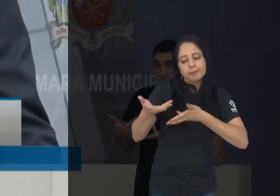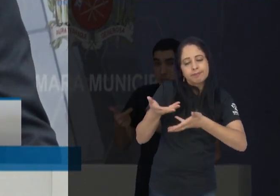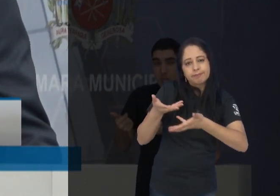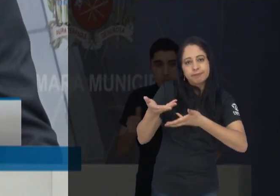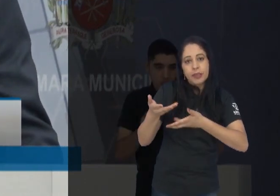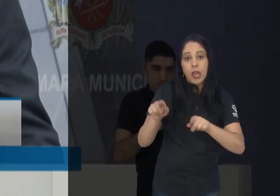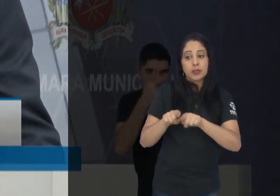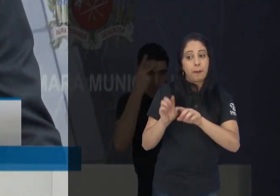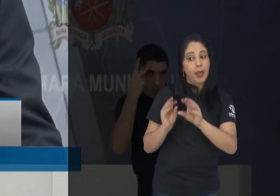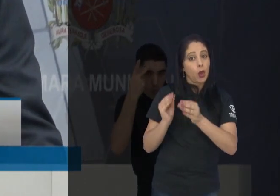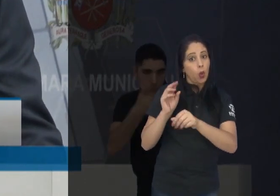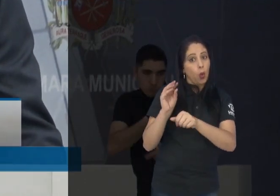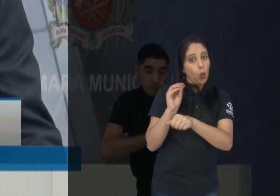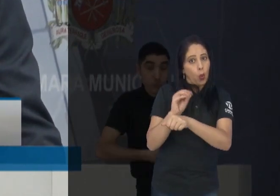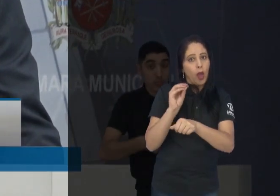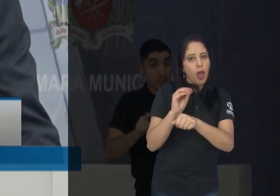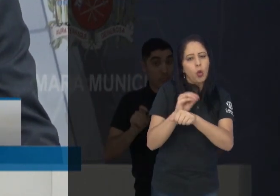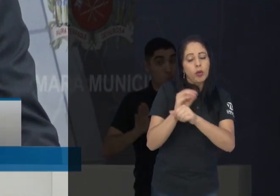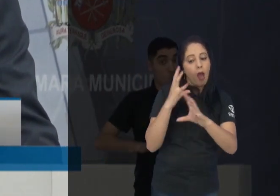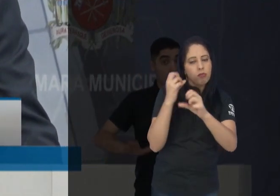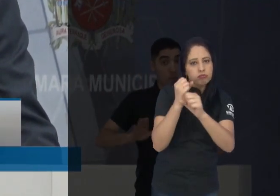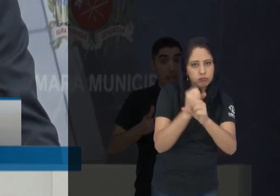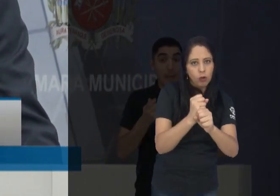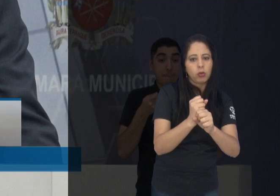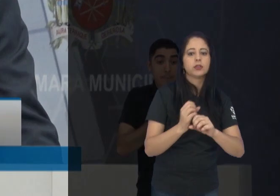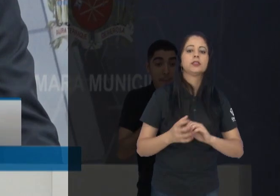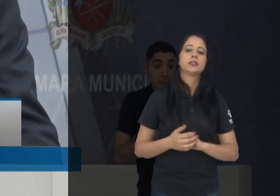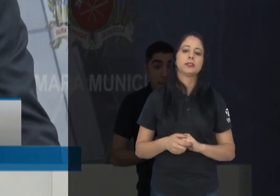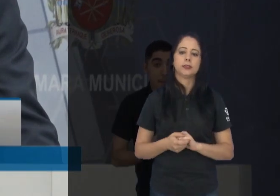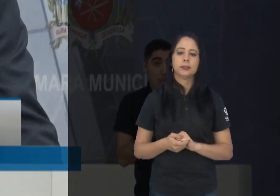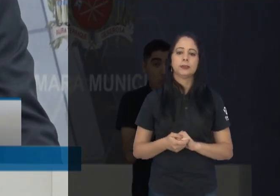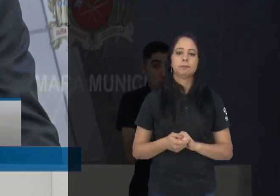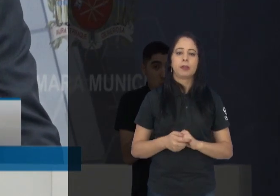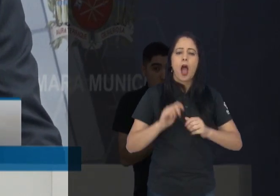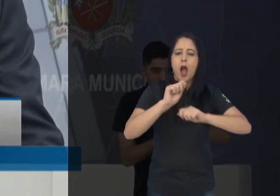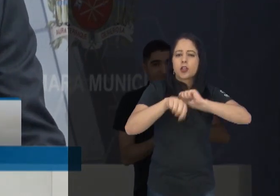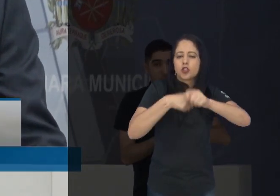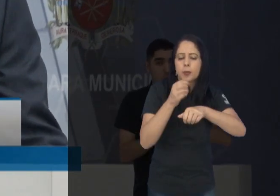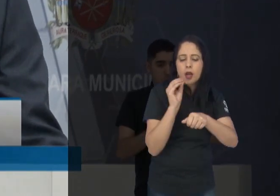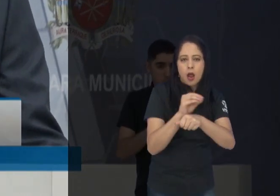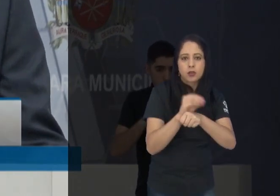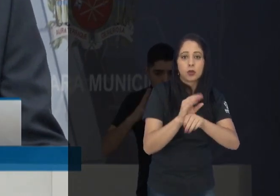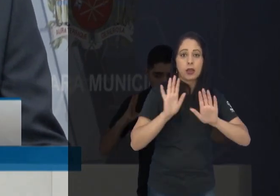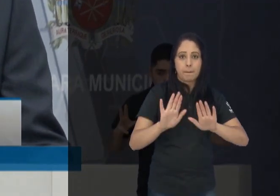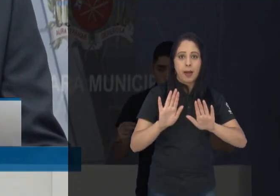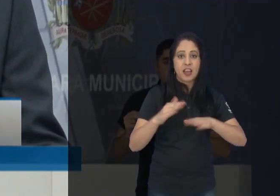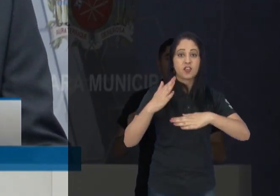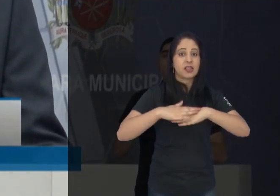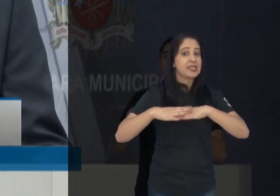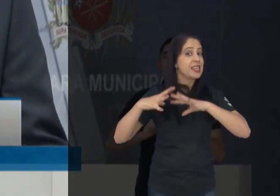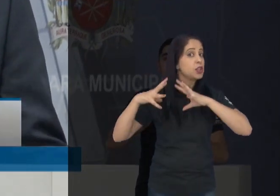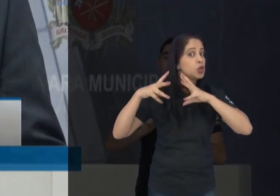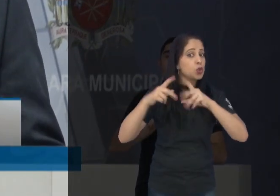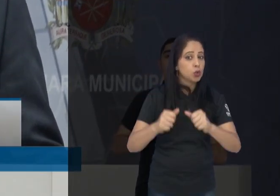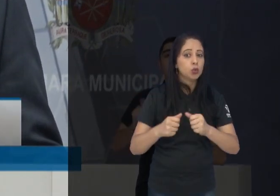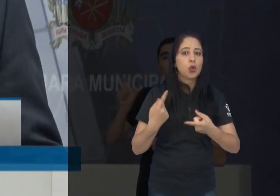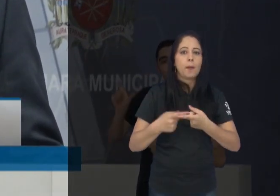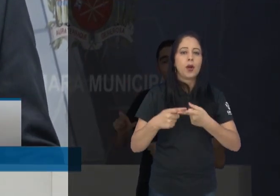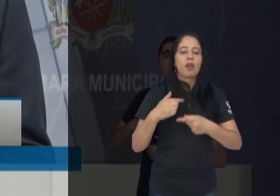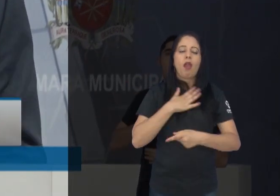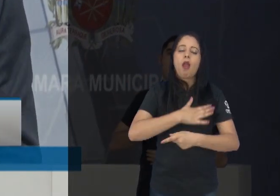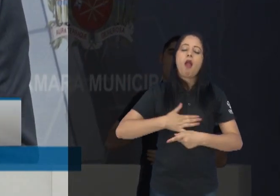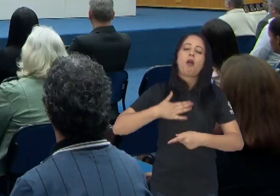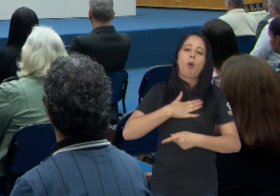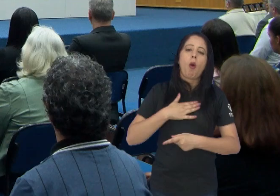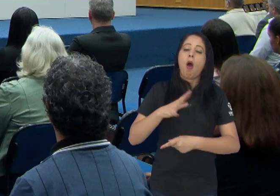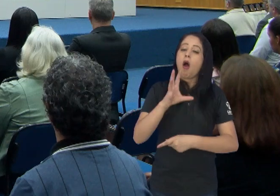muito cuidado com as contas. E o mais importante, fazer tudo isso simplesmente porque gosta do que